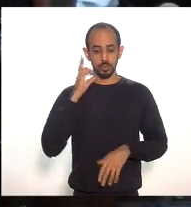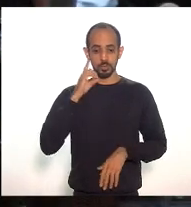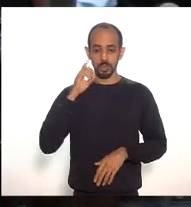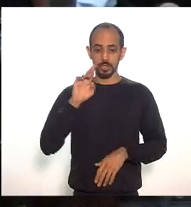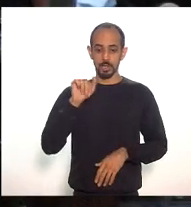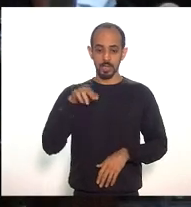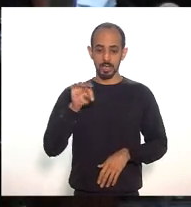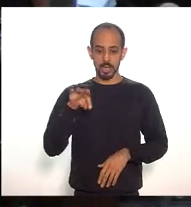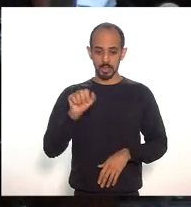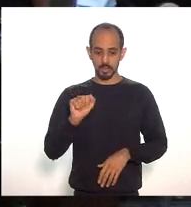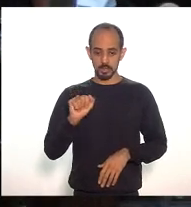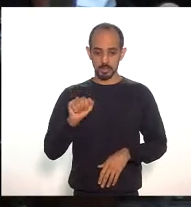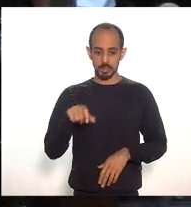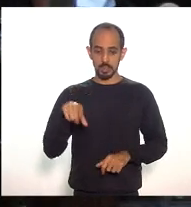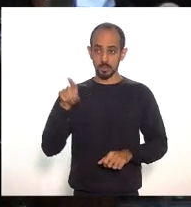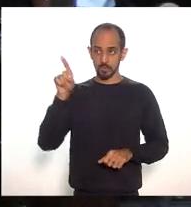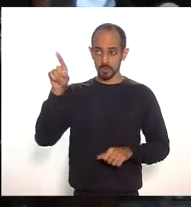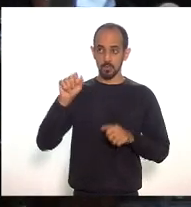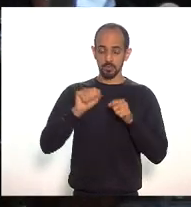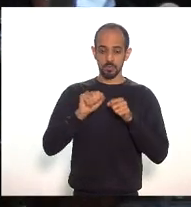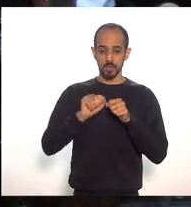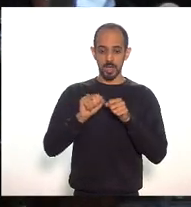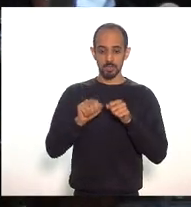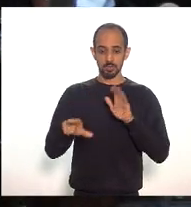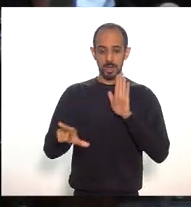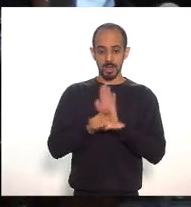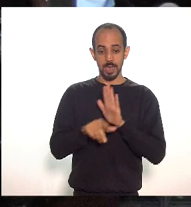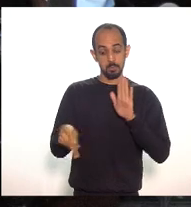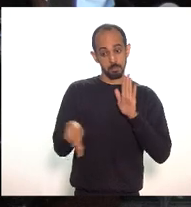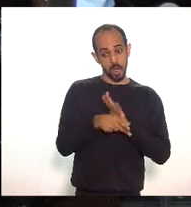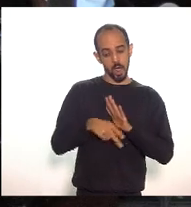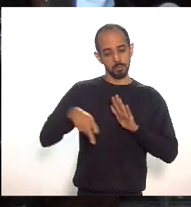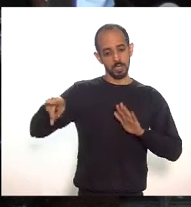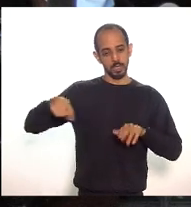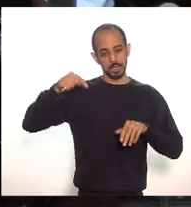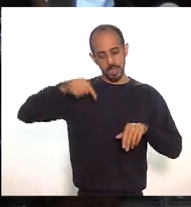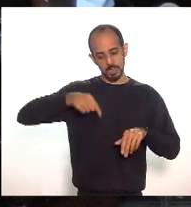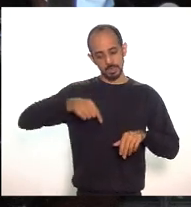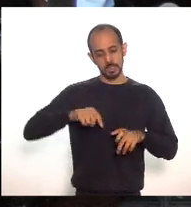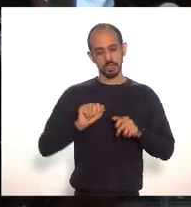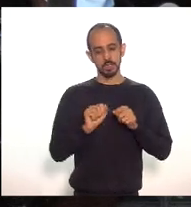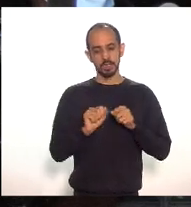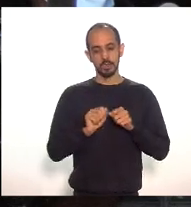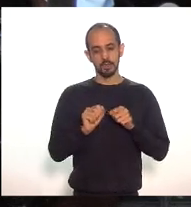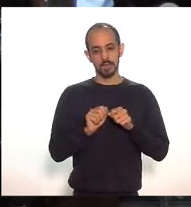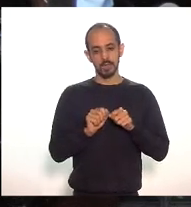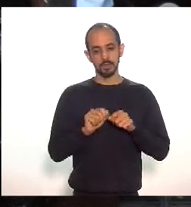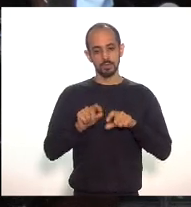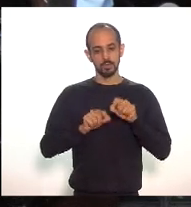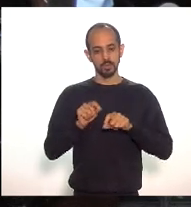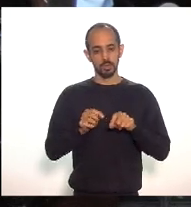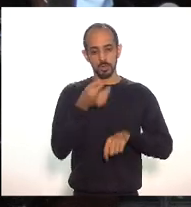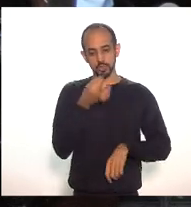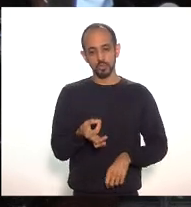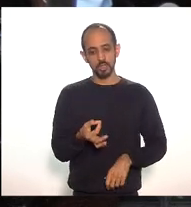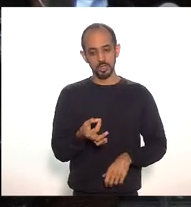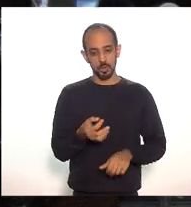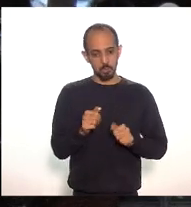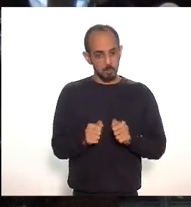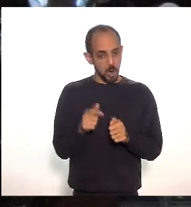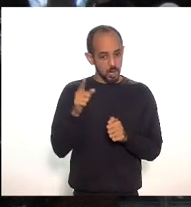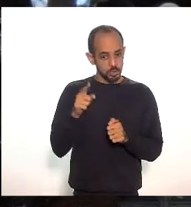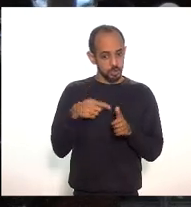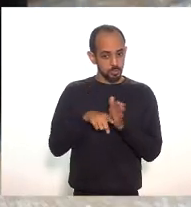excelência faz uma lei específica e essa aqui especificamente Y Se vira aí medicação pode ser